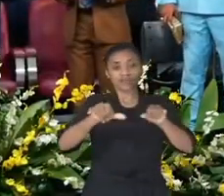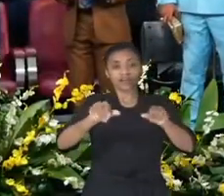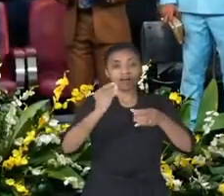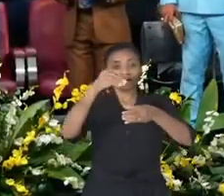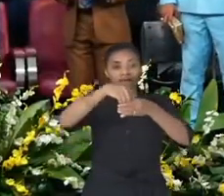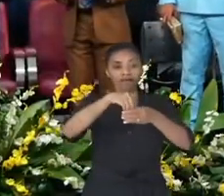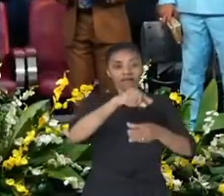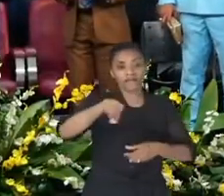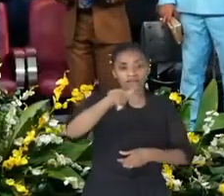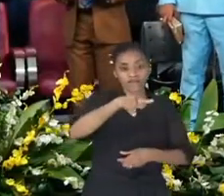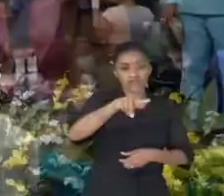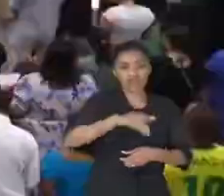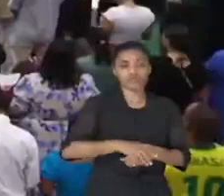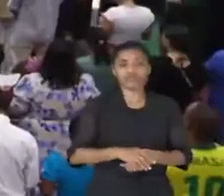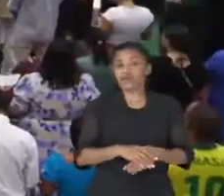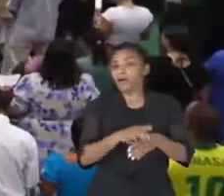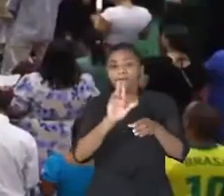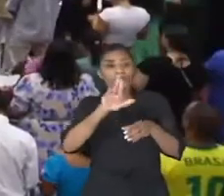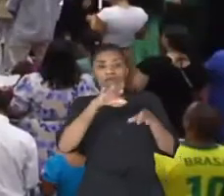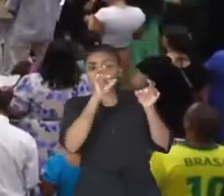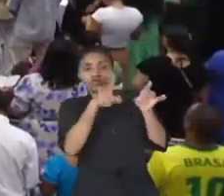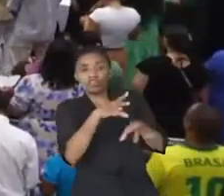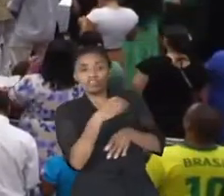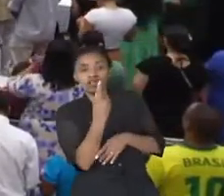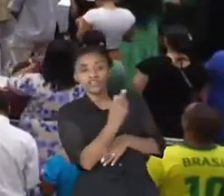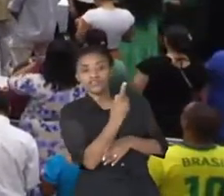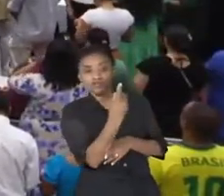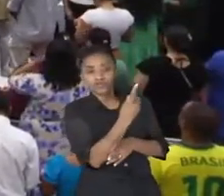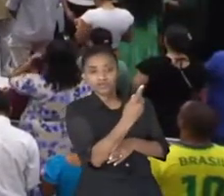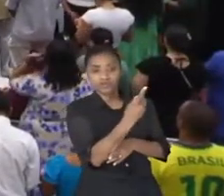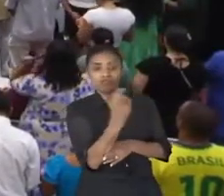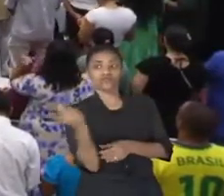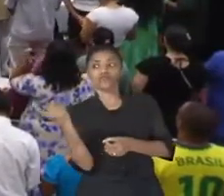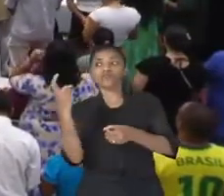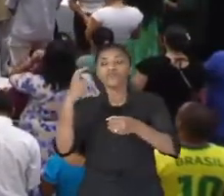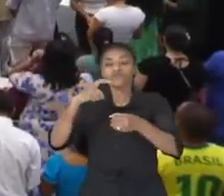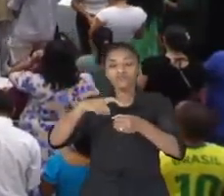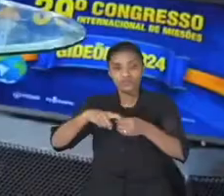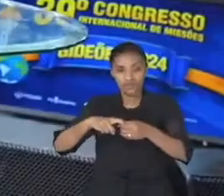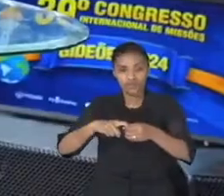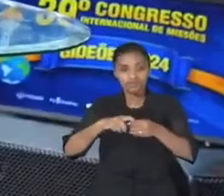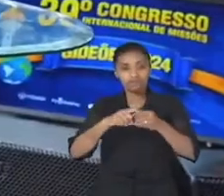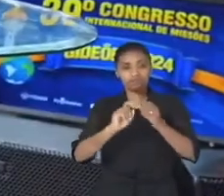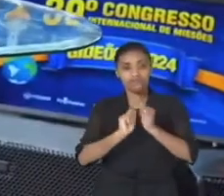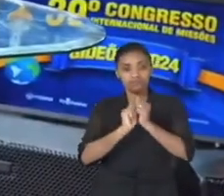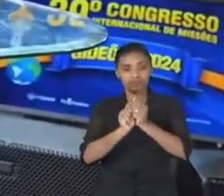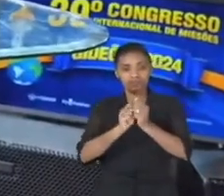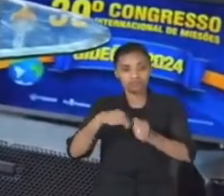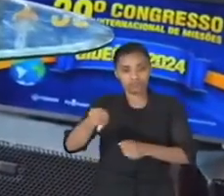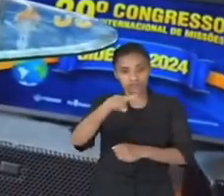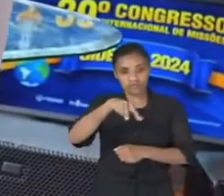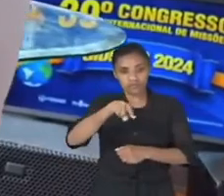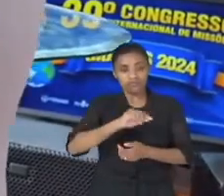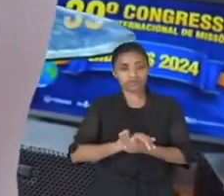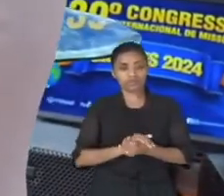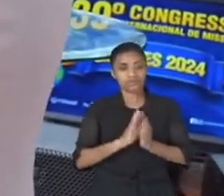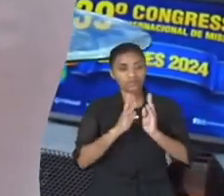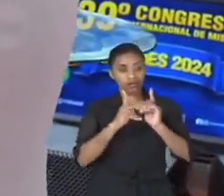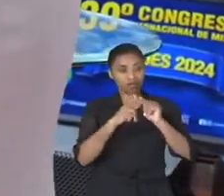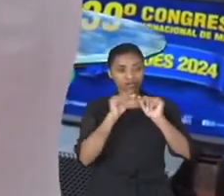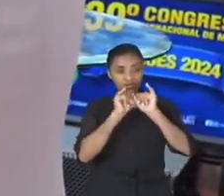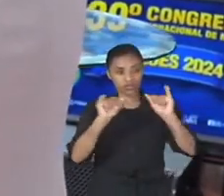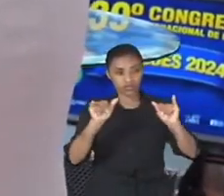vós. Não vos deixarei órfãos, voltarei para vós. E a igreja